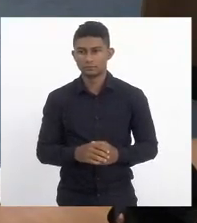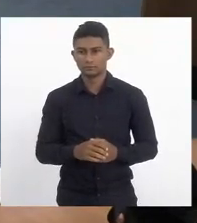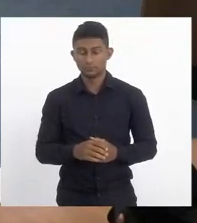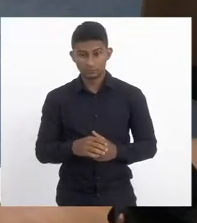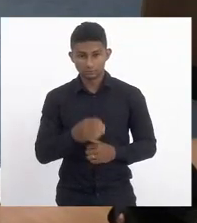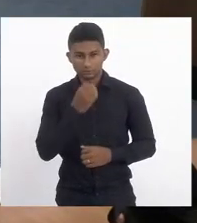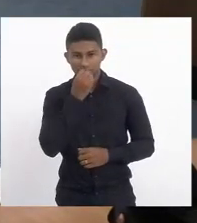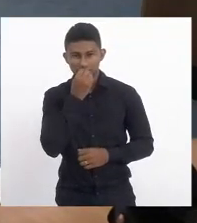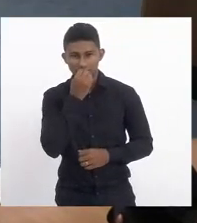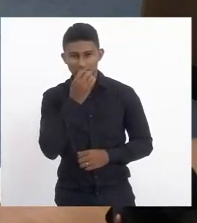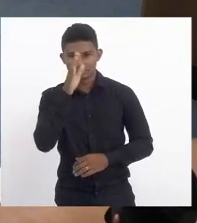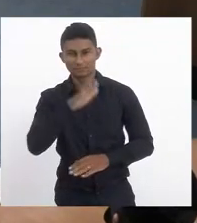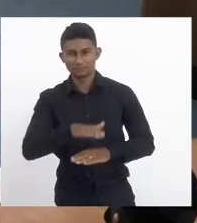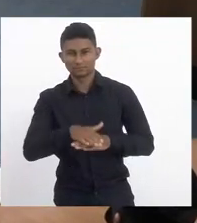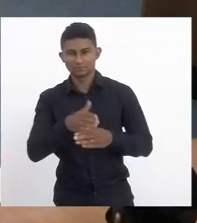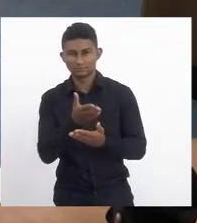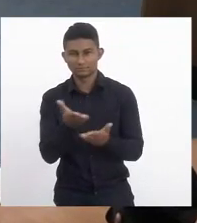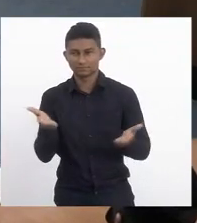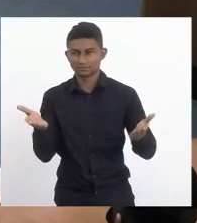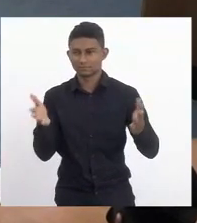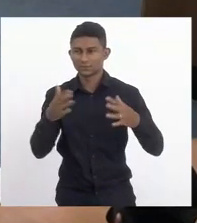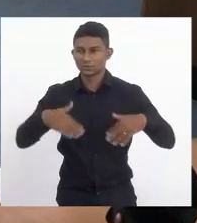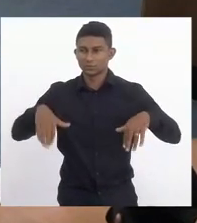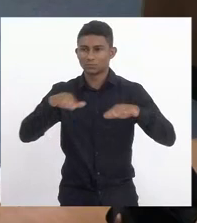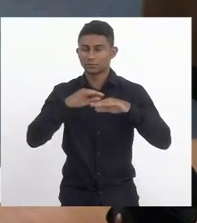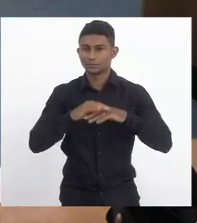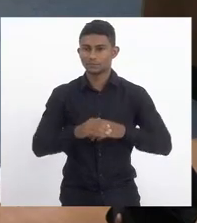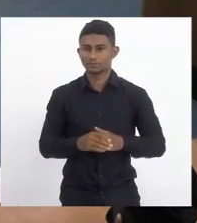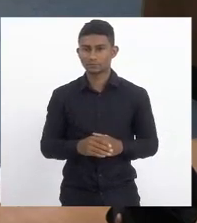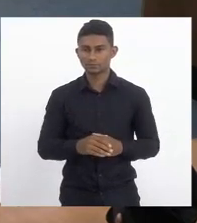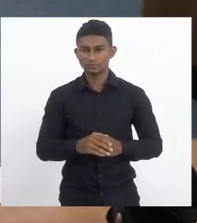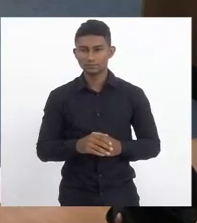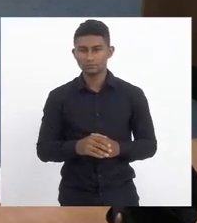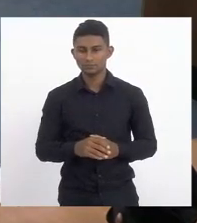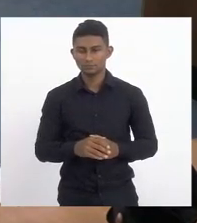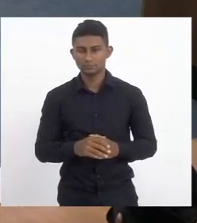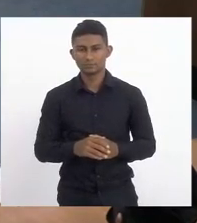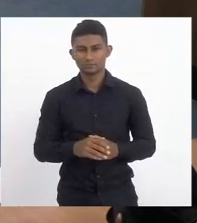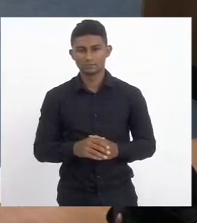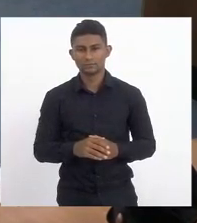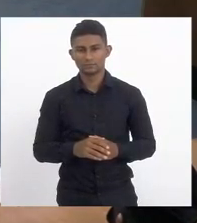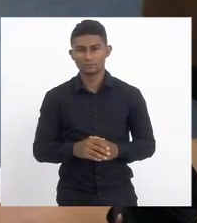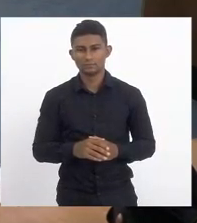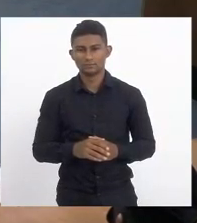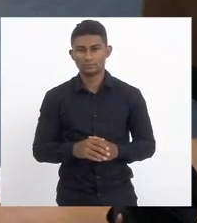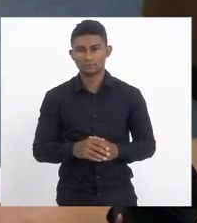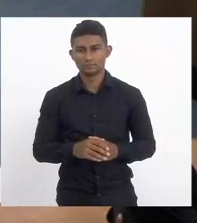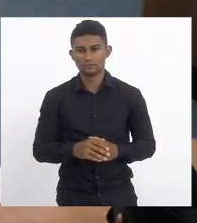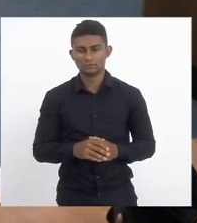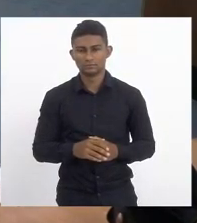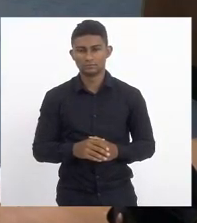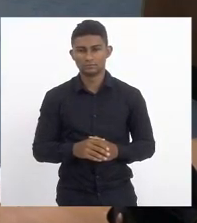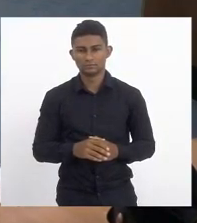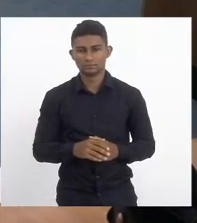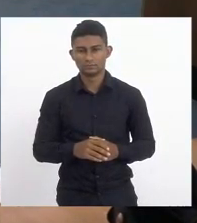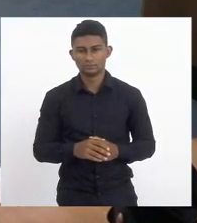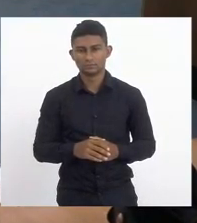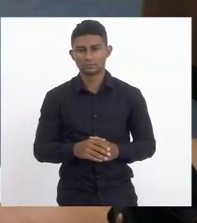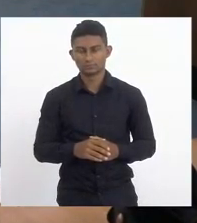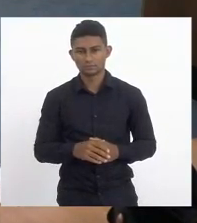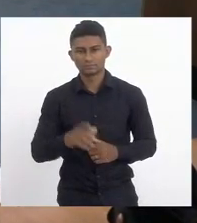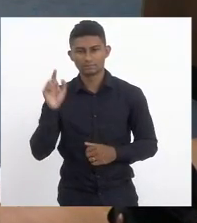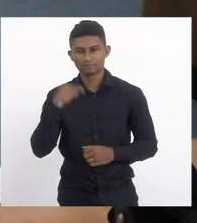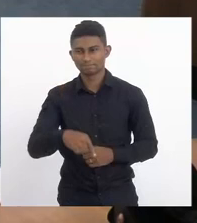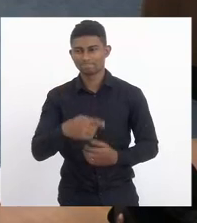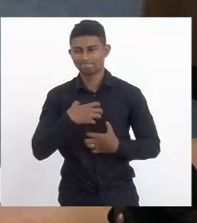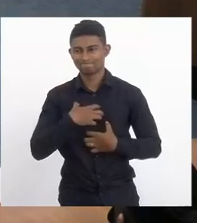Boa tarde a todos e a todas. É um motivo, assim, extremamente gratificante para